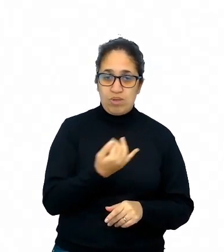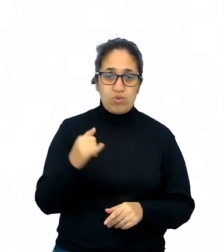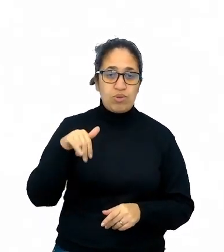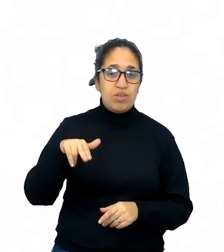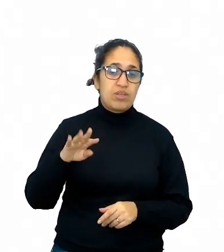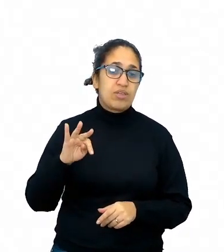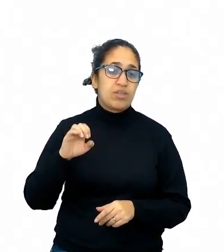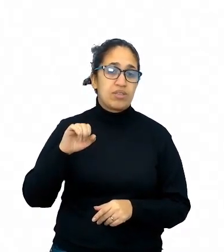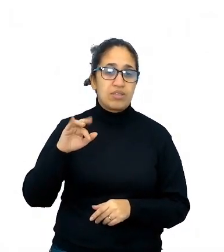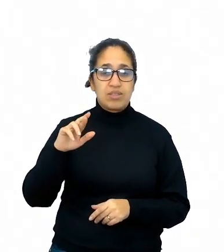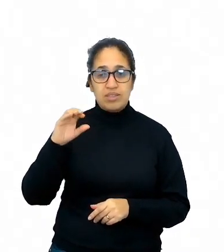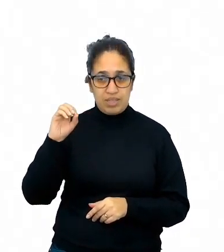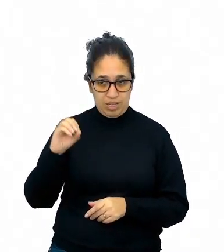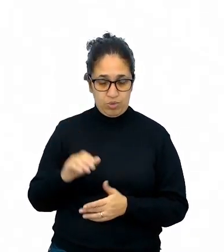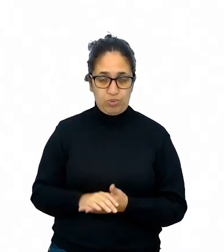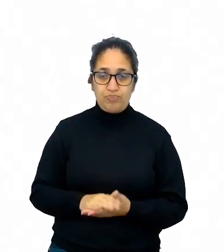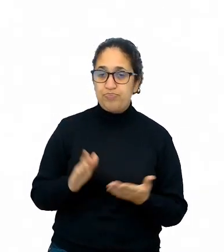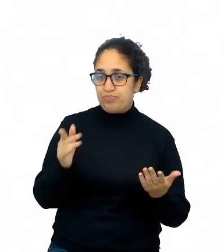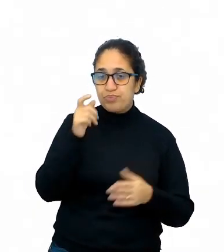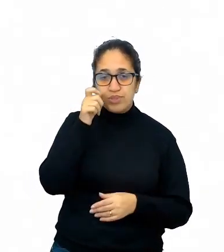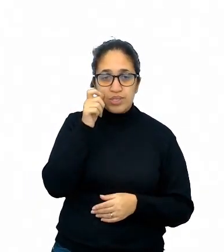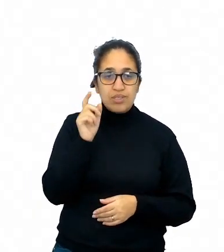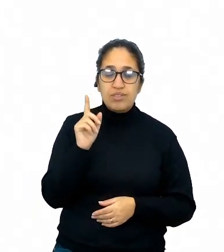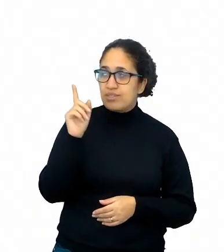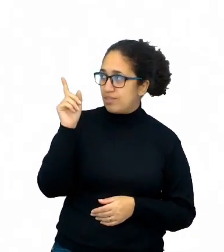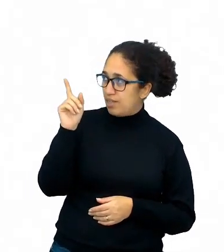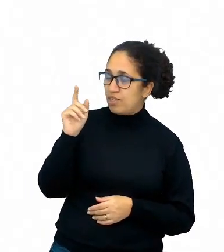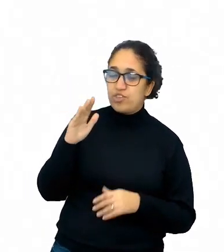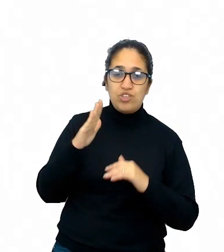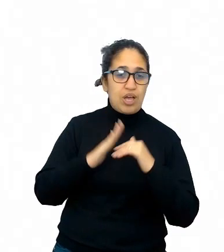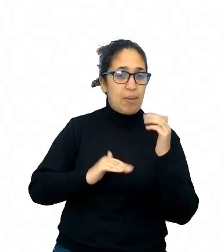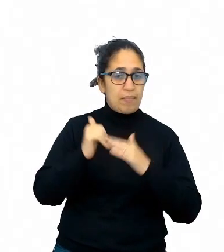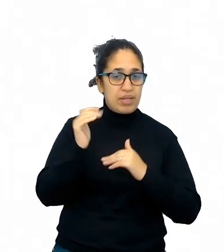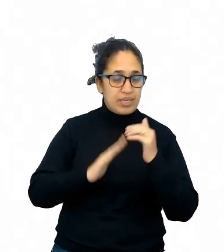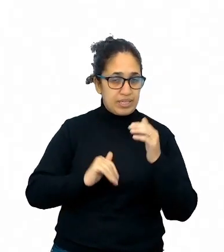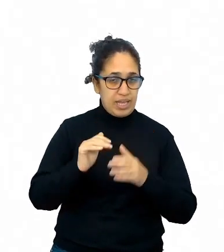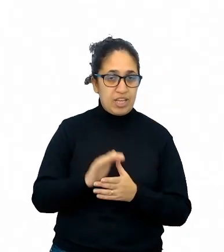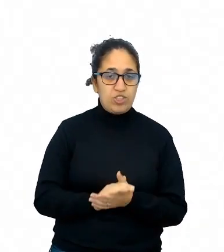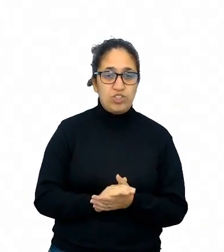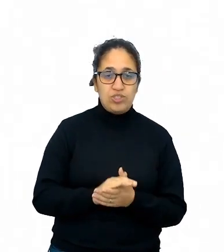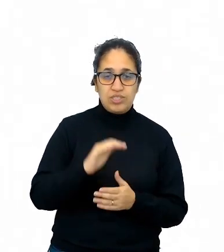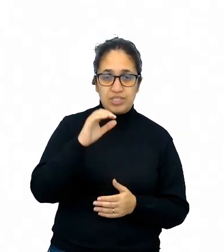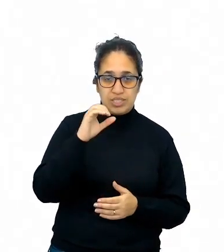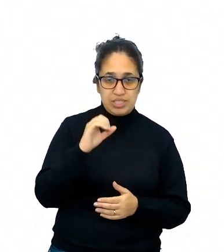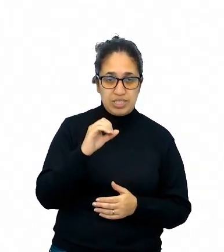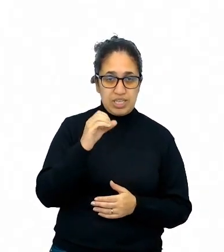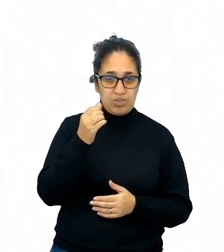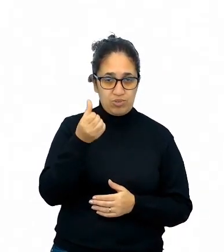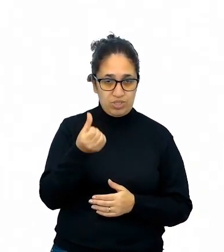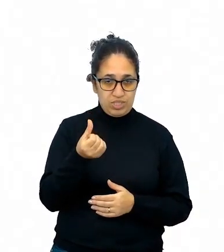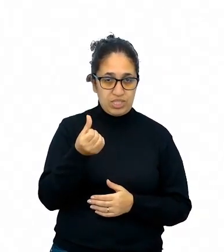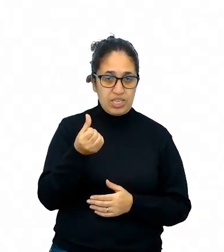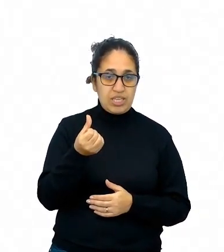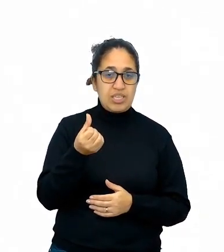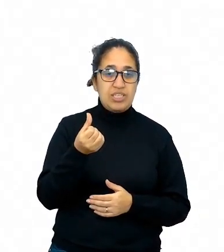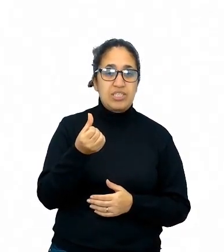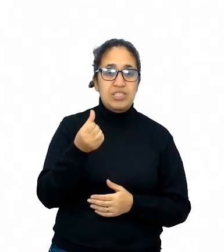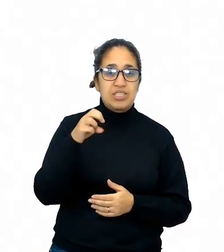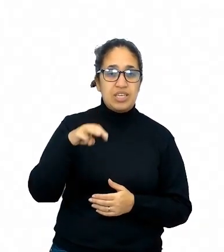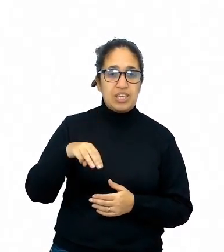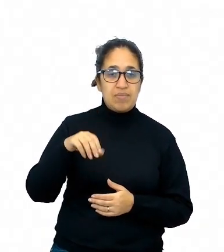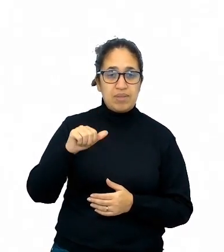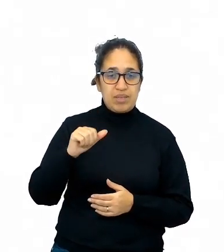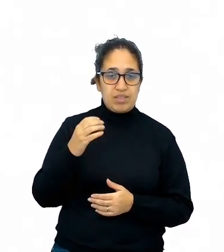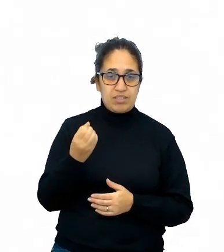O que eu acho bem interessante dessa habilidade, da 06 e 603,